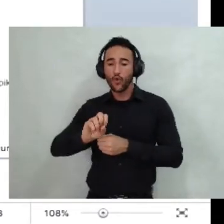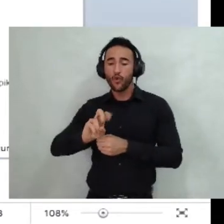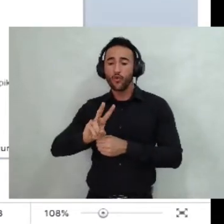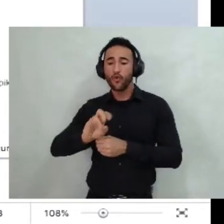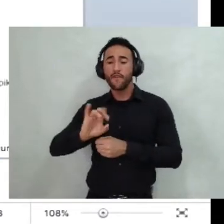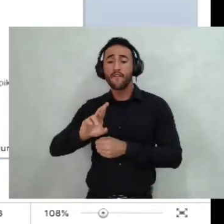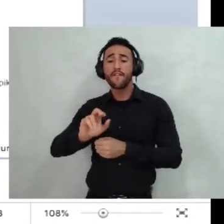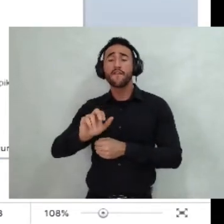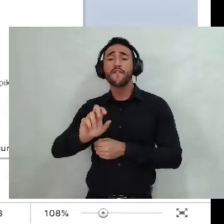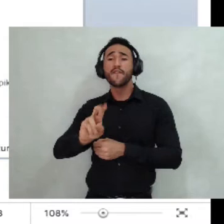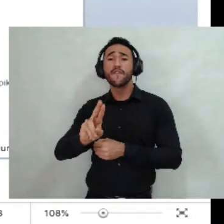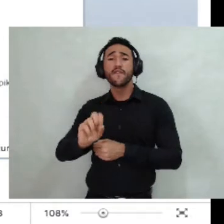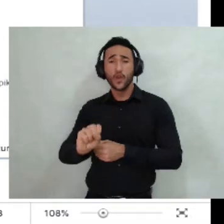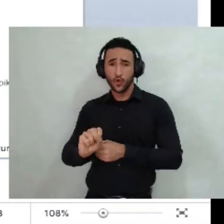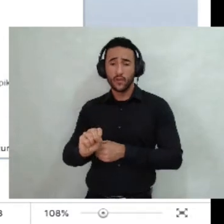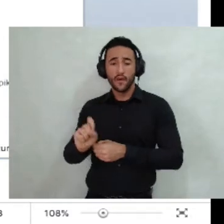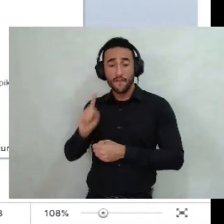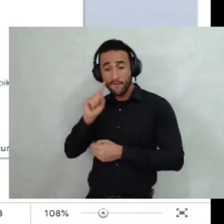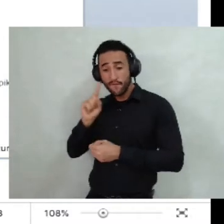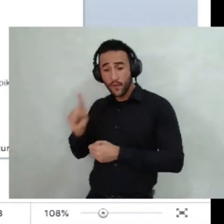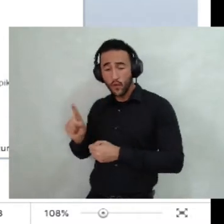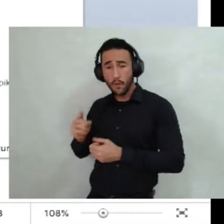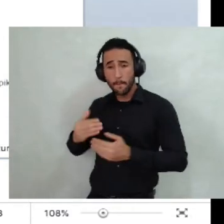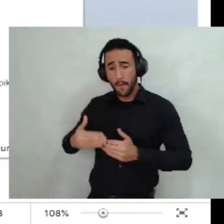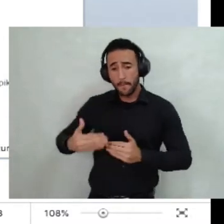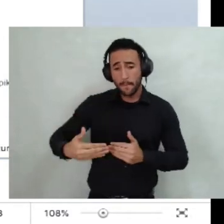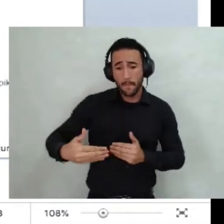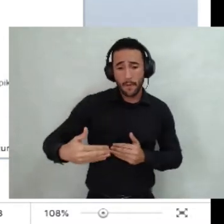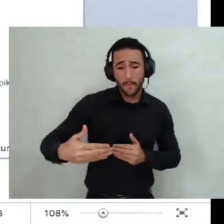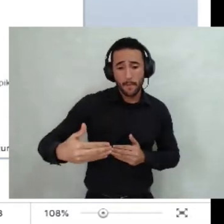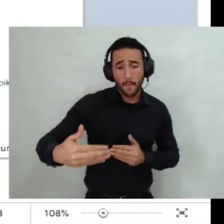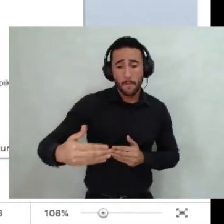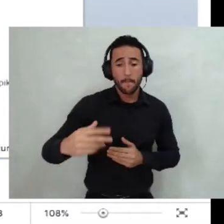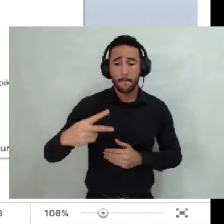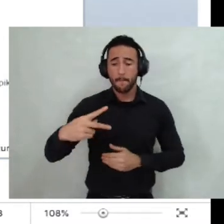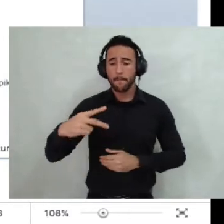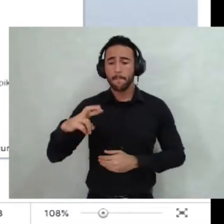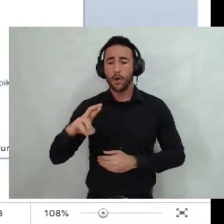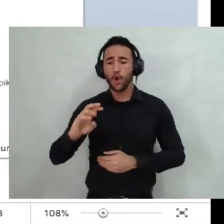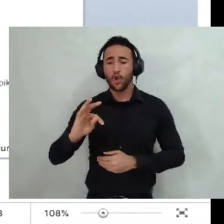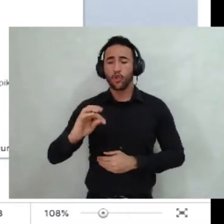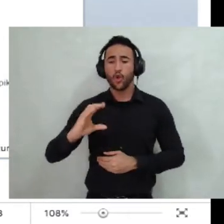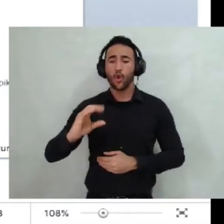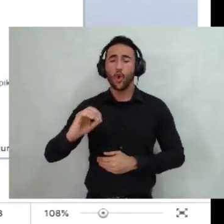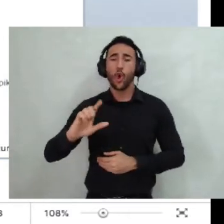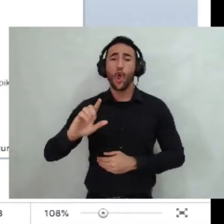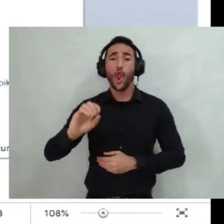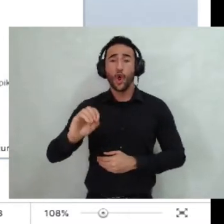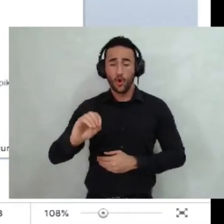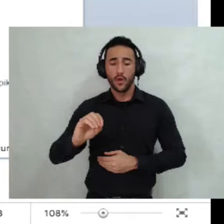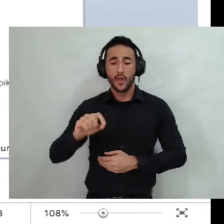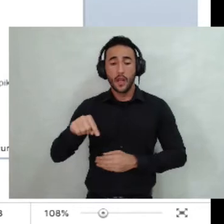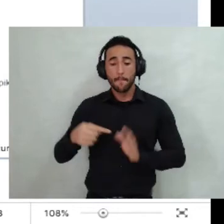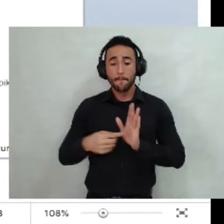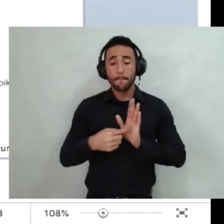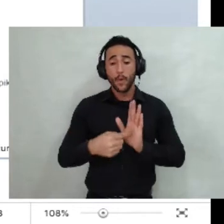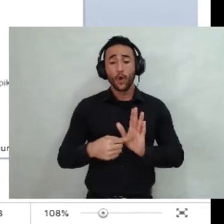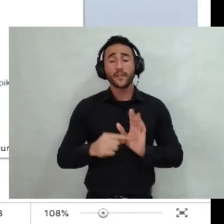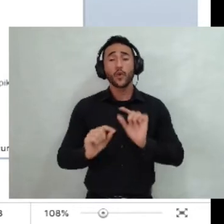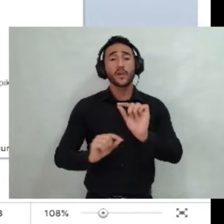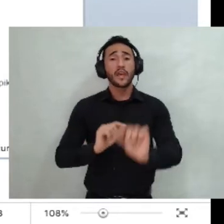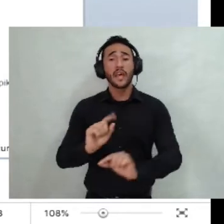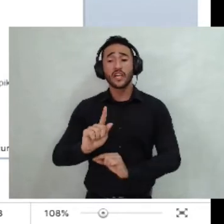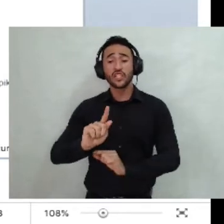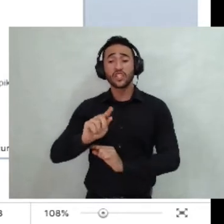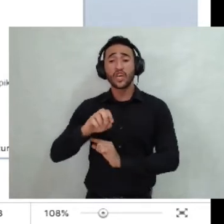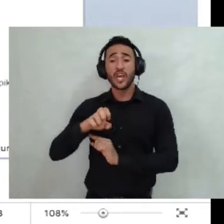PCR. Então, vejam que cada protocolo de PCR, ele amplifica determinados genes diferentes.